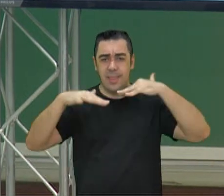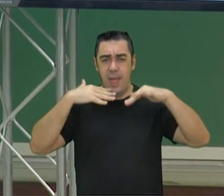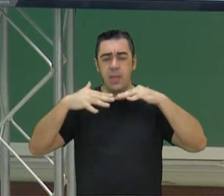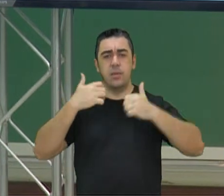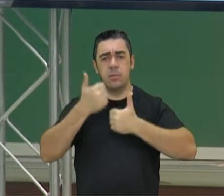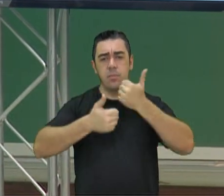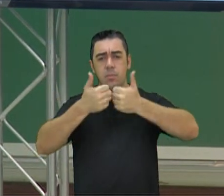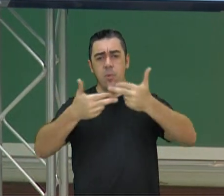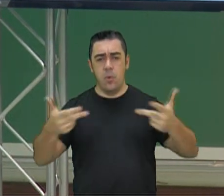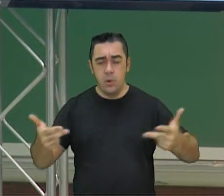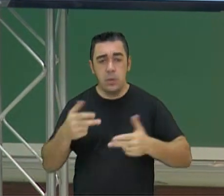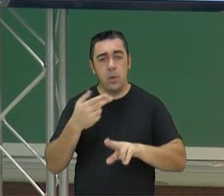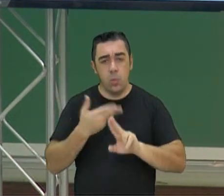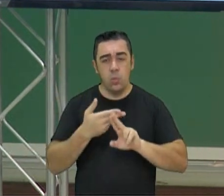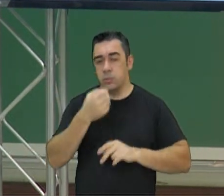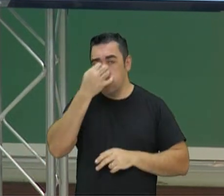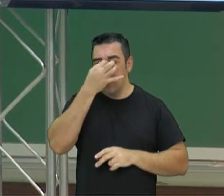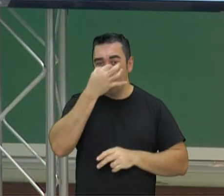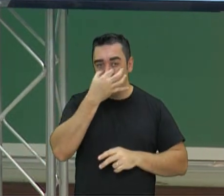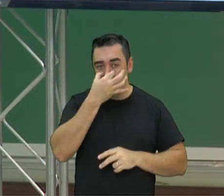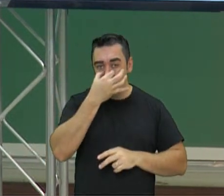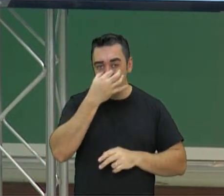né, utiliza esses